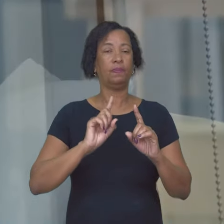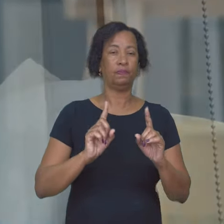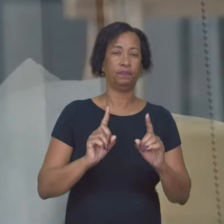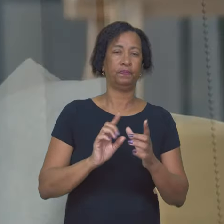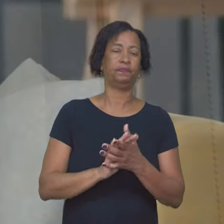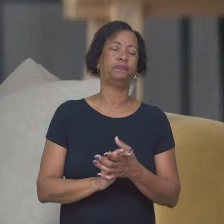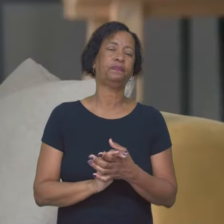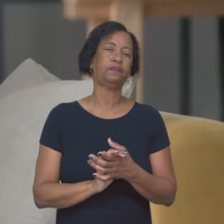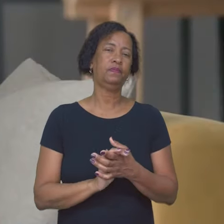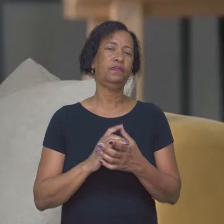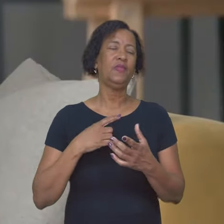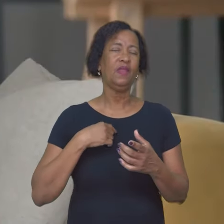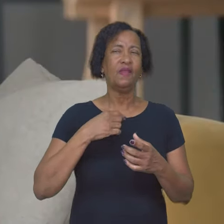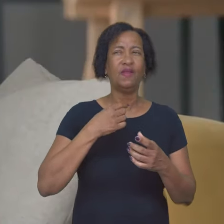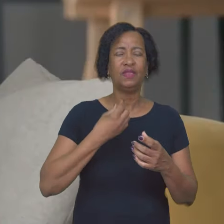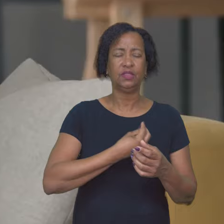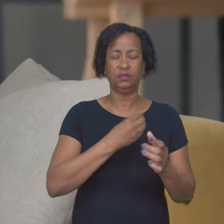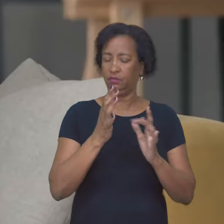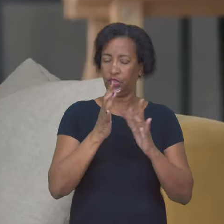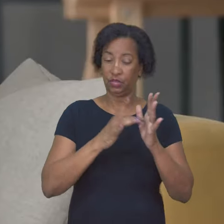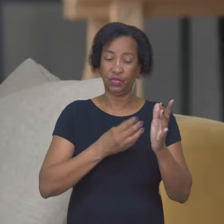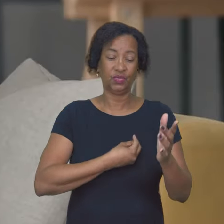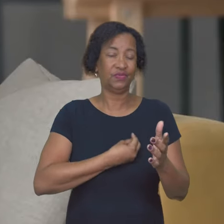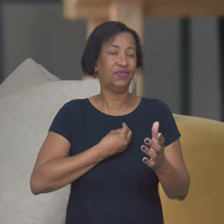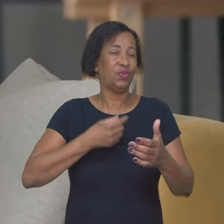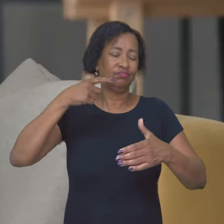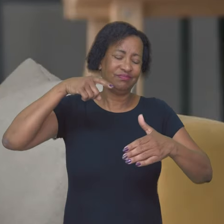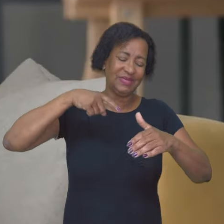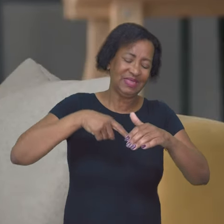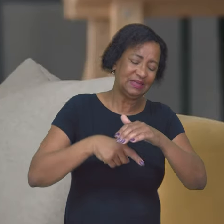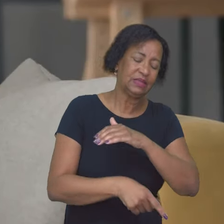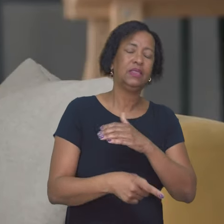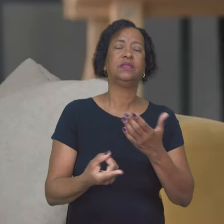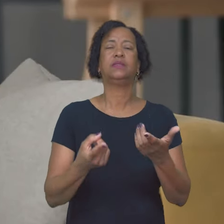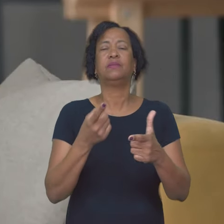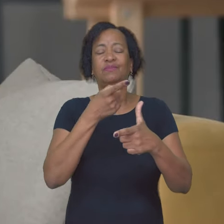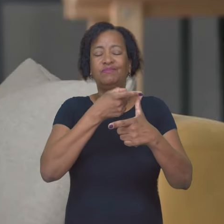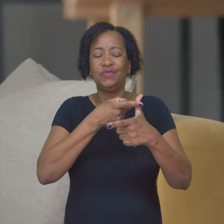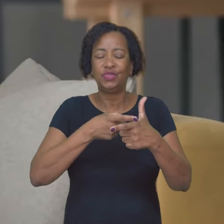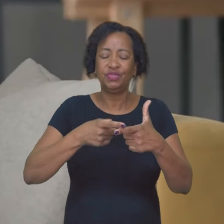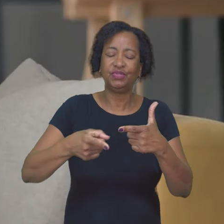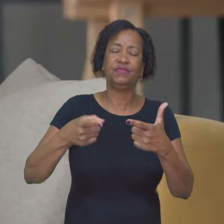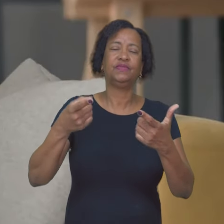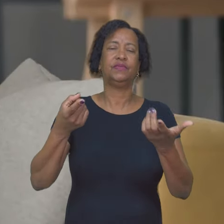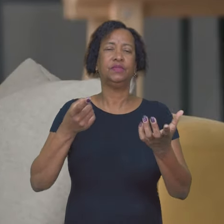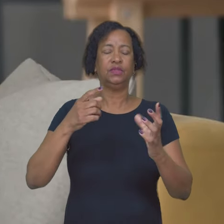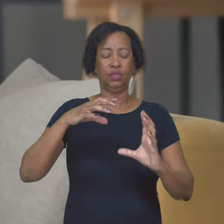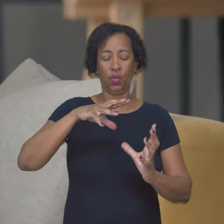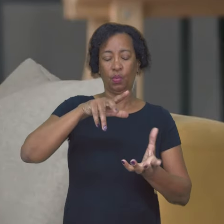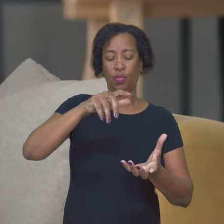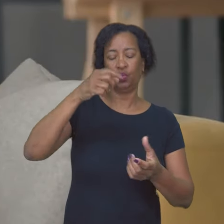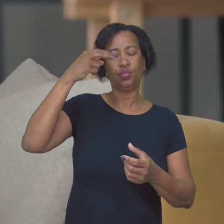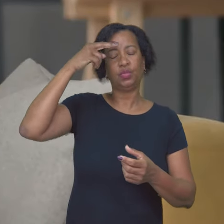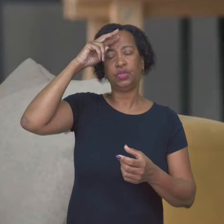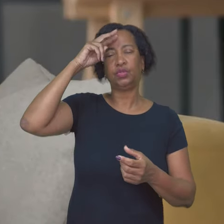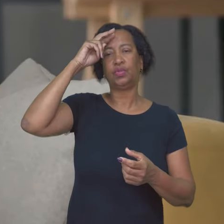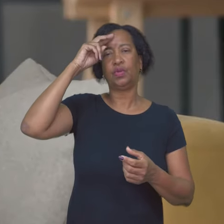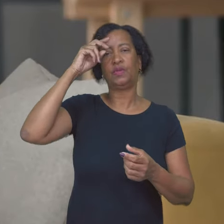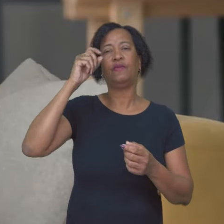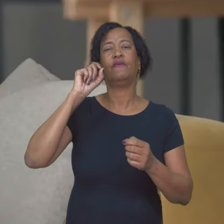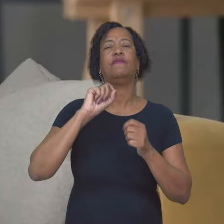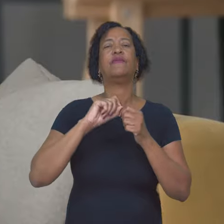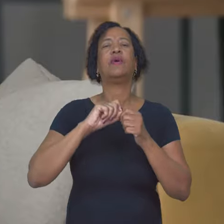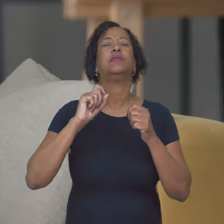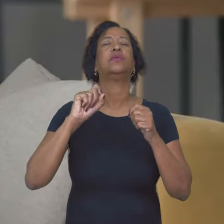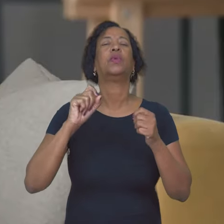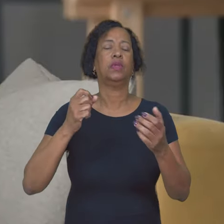tão intensa ao ponto de dividir a história do mundo isso sim é causar impacto na história hein a